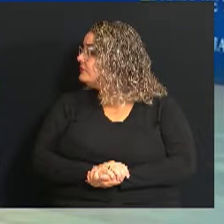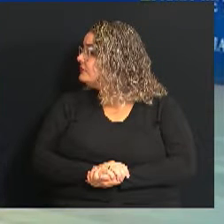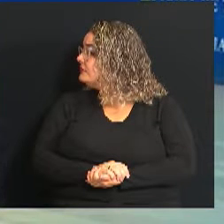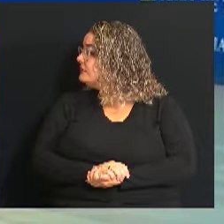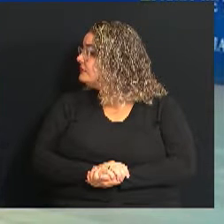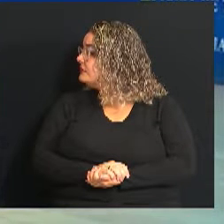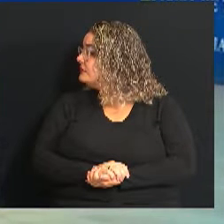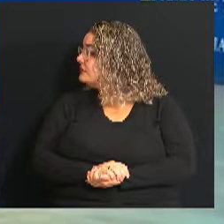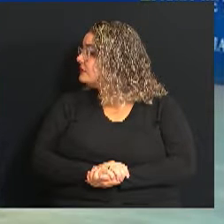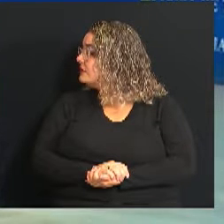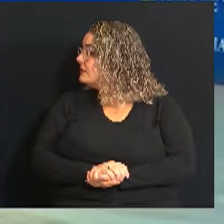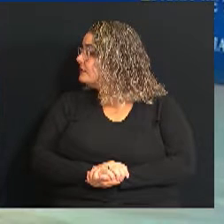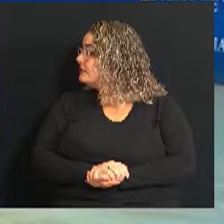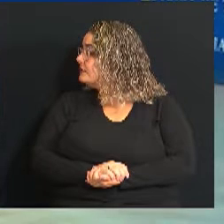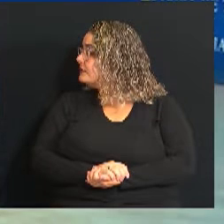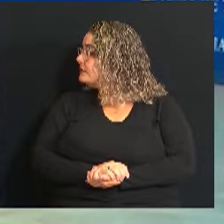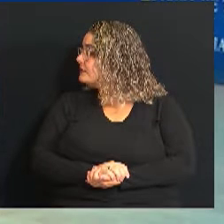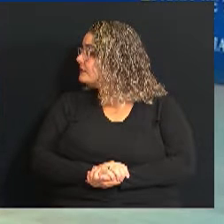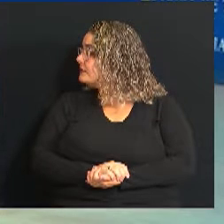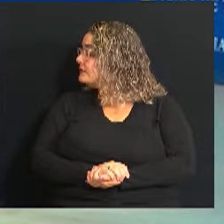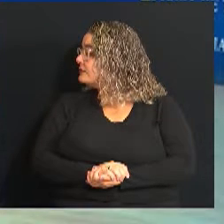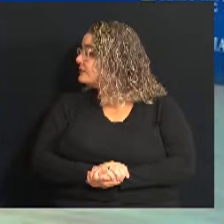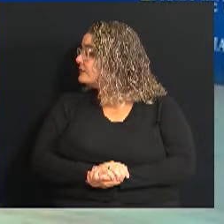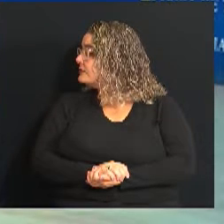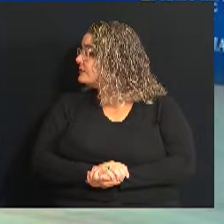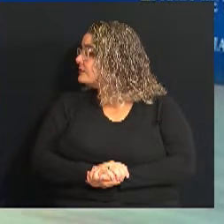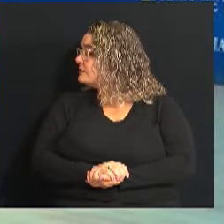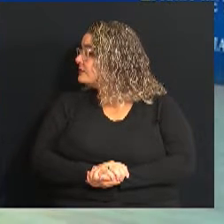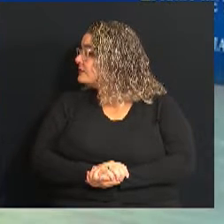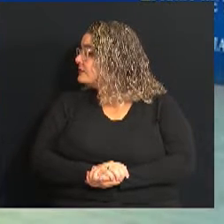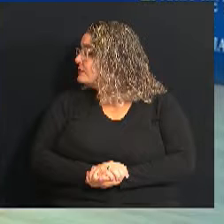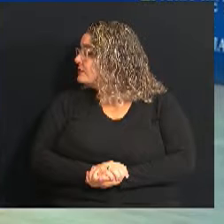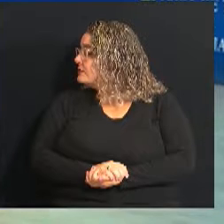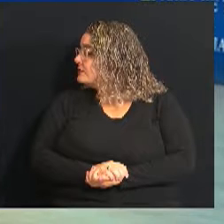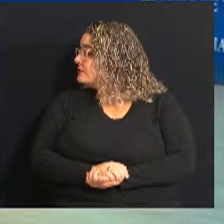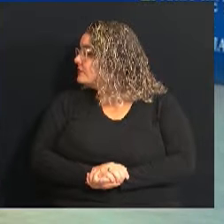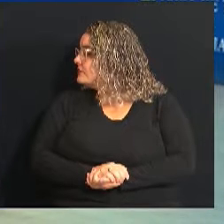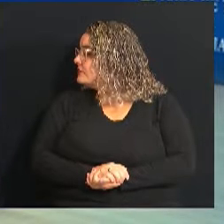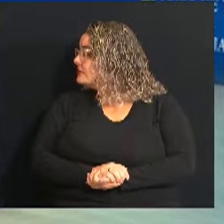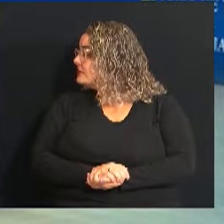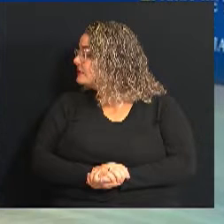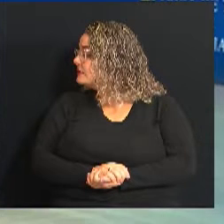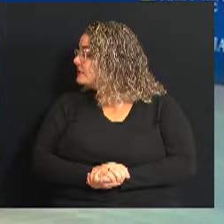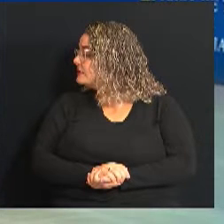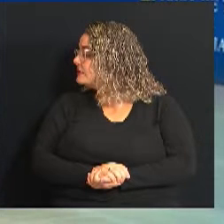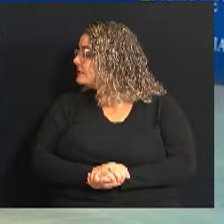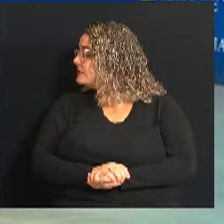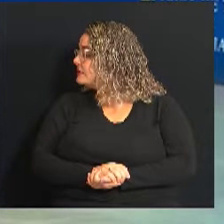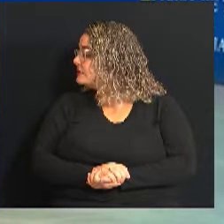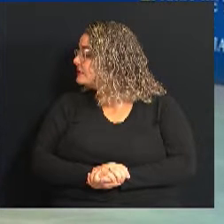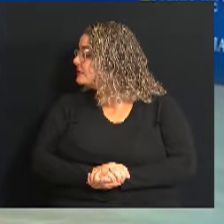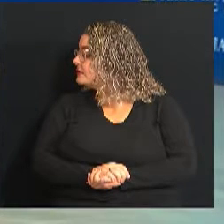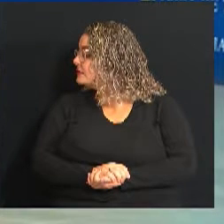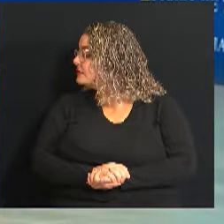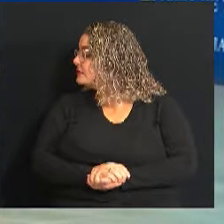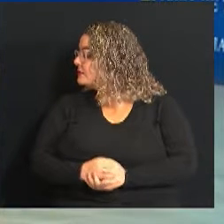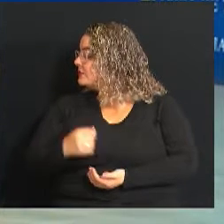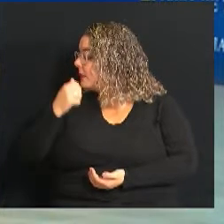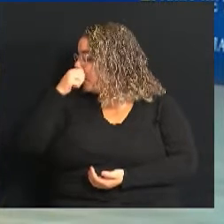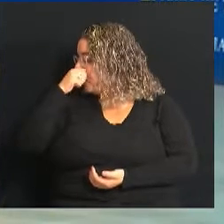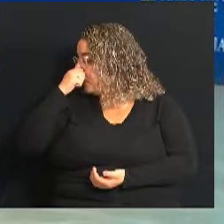logística, borracheiro, chefe de cozinha, cozinheiro de restaurante, empregado doméstico nos serviços